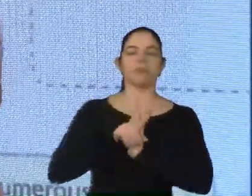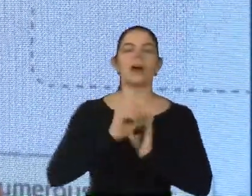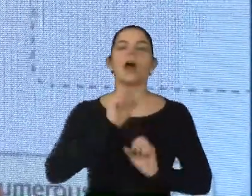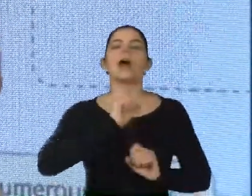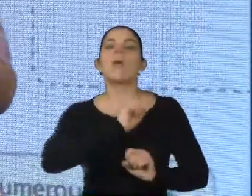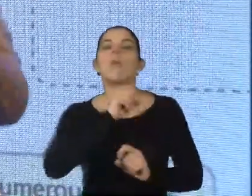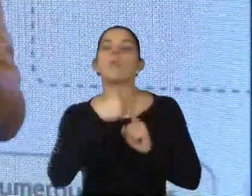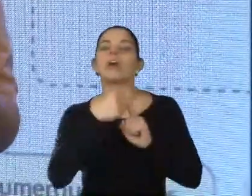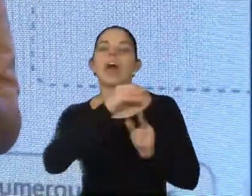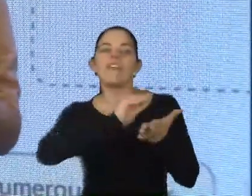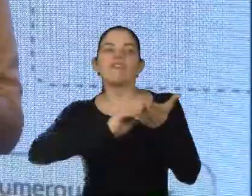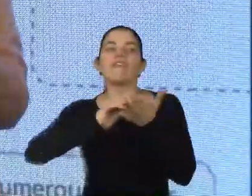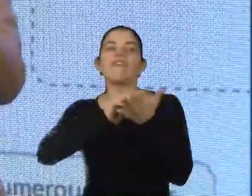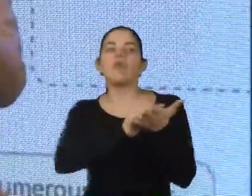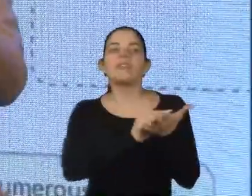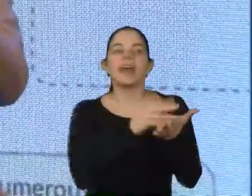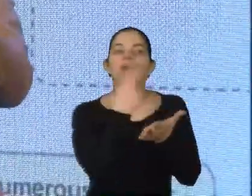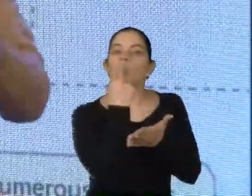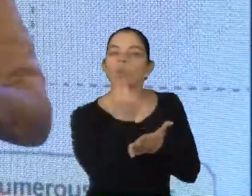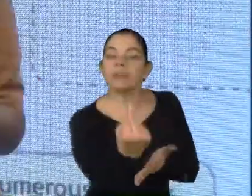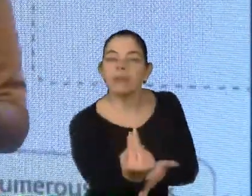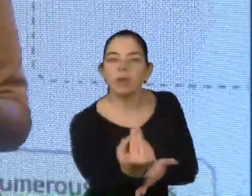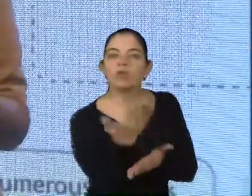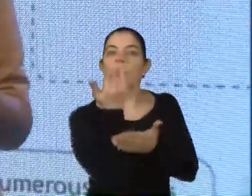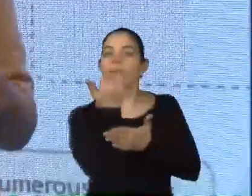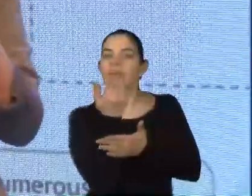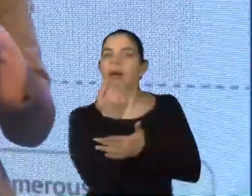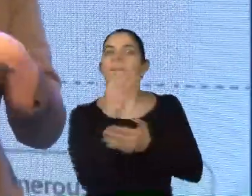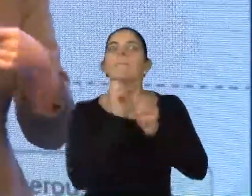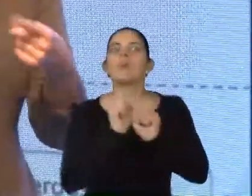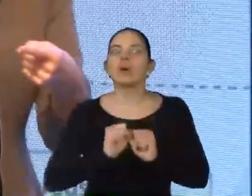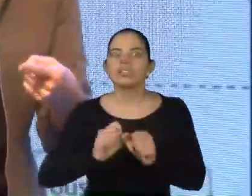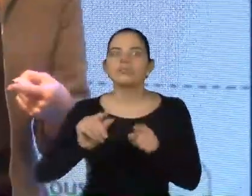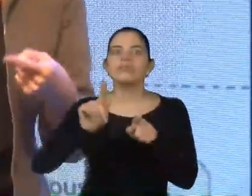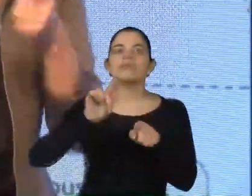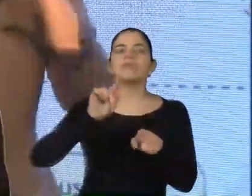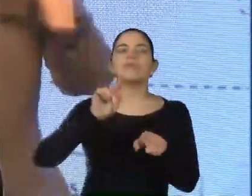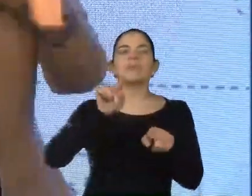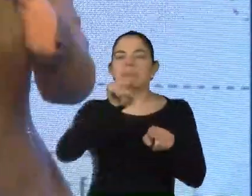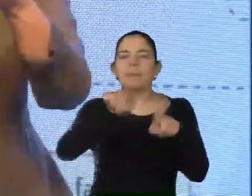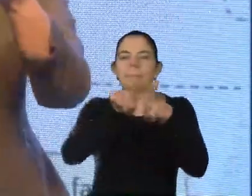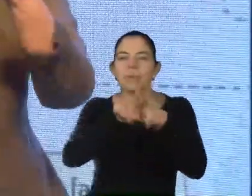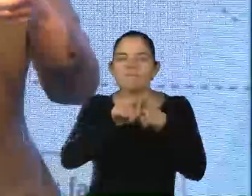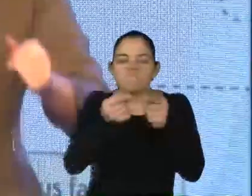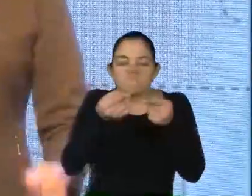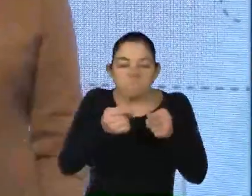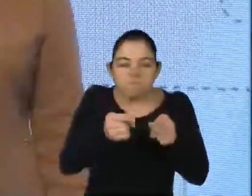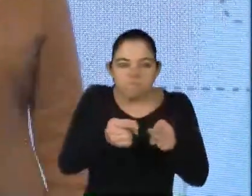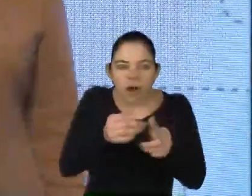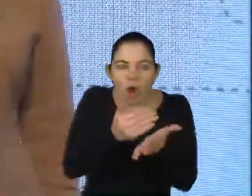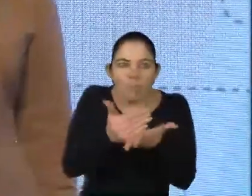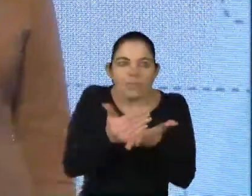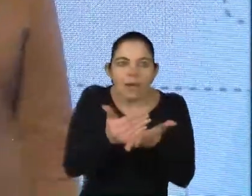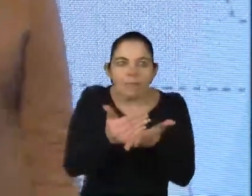de determinados nutrientes pode fazer com que você tenha também, seja um gatilho de uma